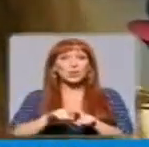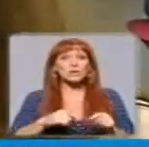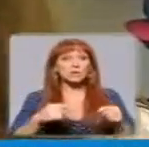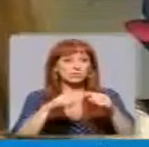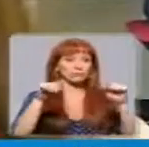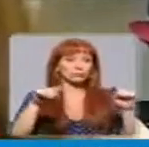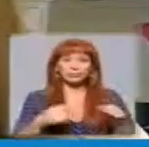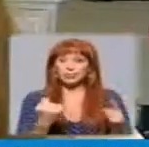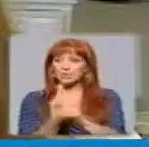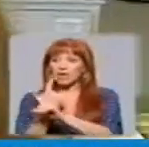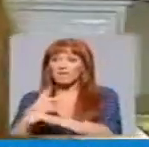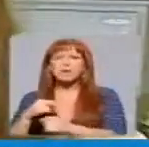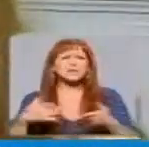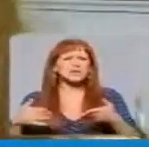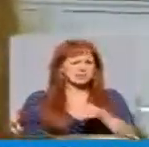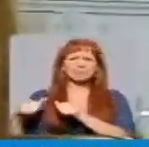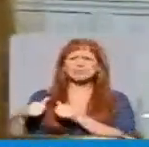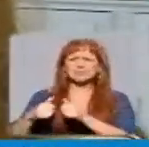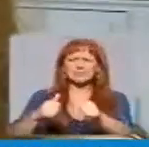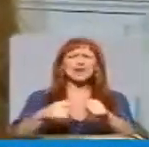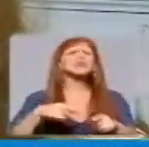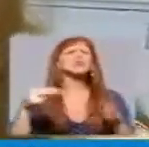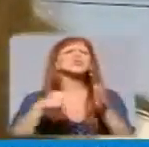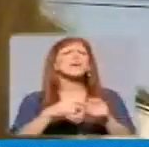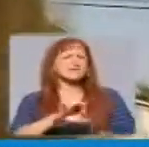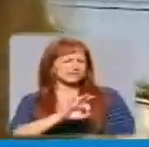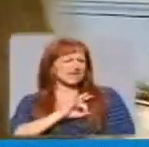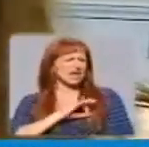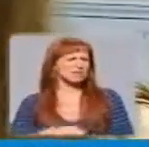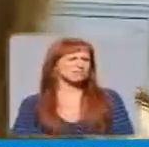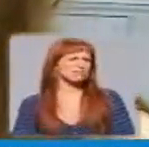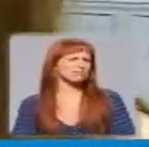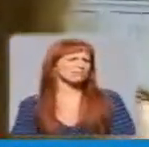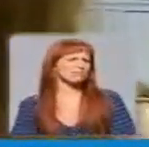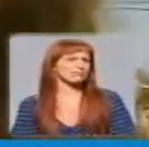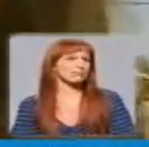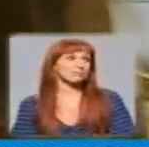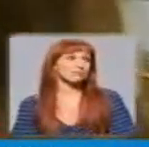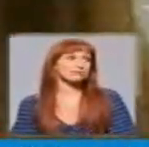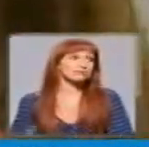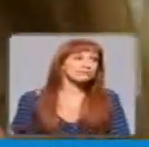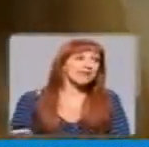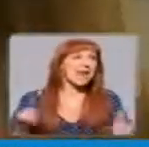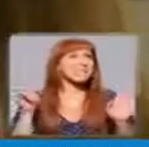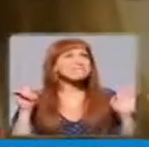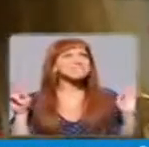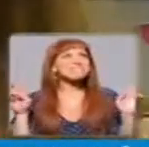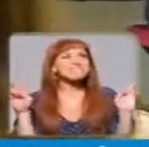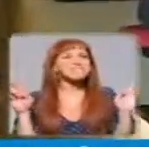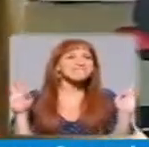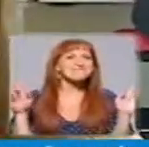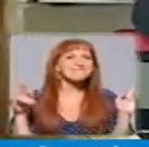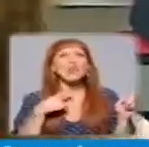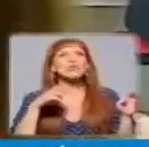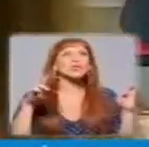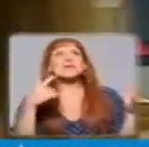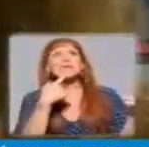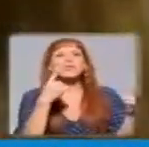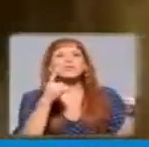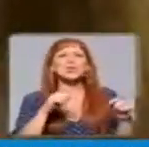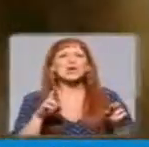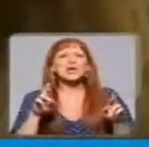sistemática da Estamos bem encaminhados e que esperas uma medalha e é melhor não nos no rio o aumento das expectativas